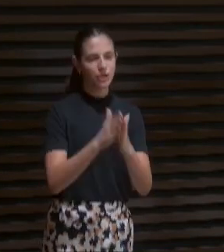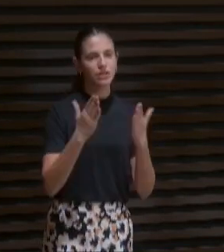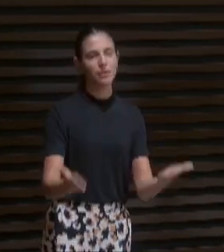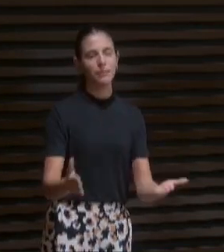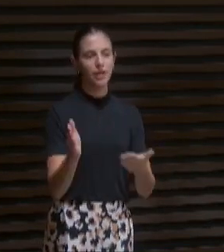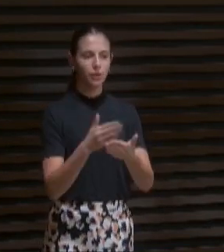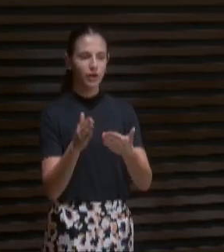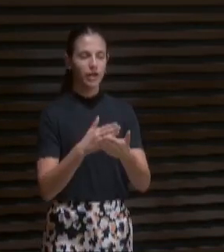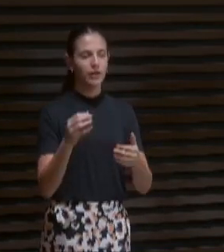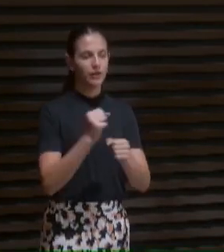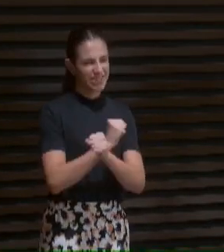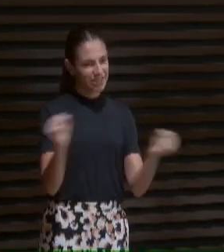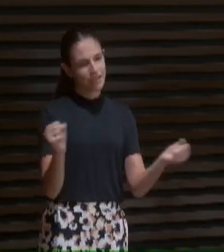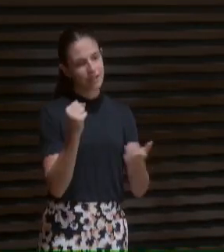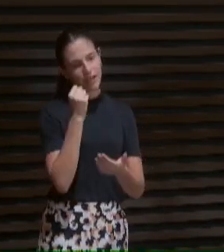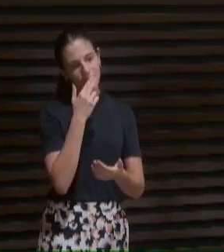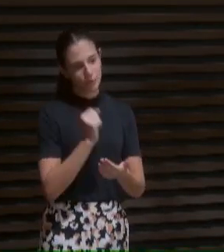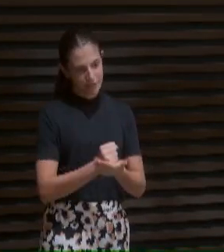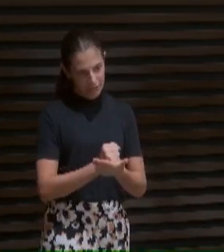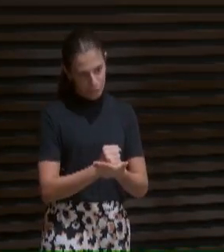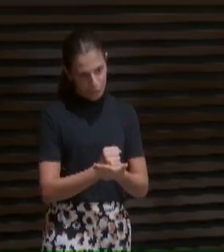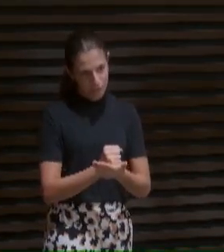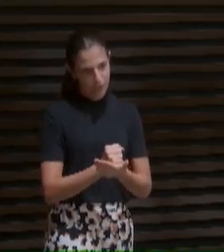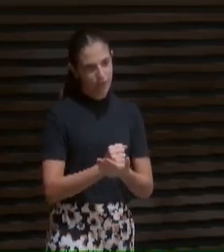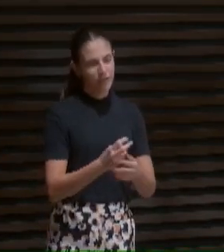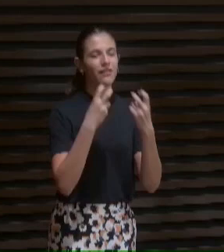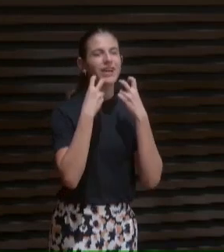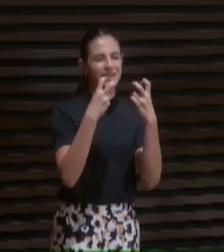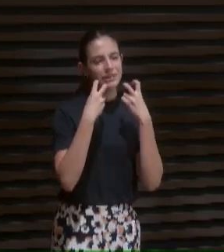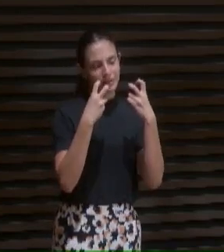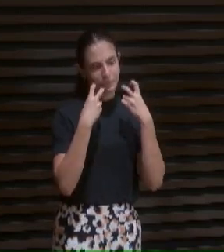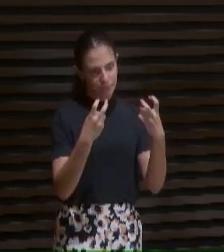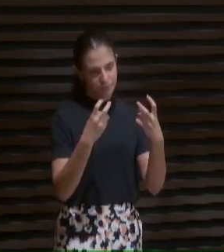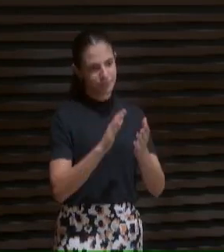lhe desatar os selos? Ele estava gritando, proclamando.